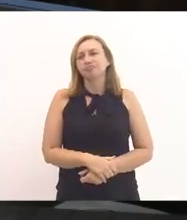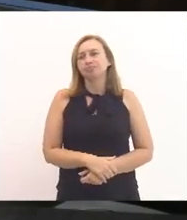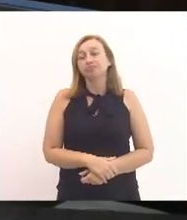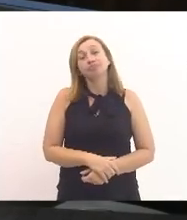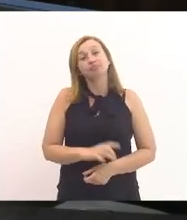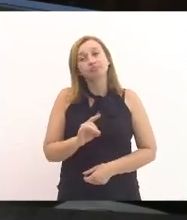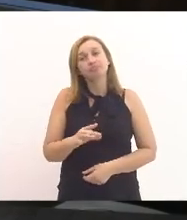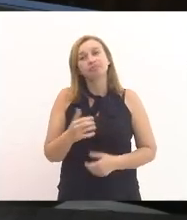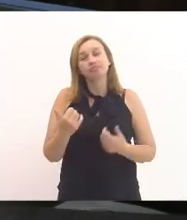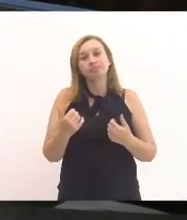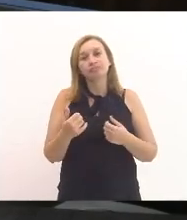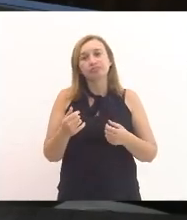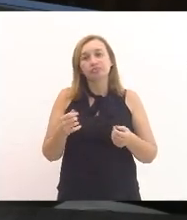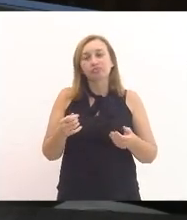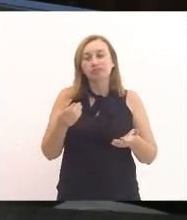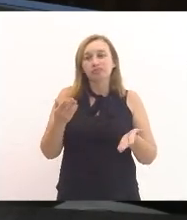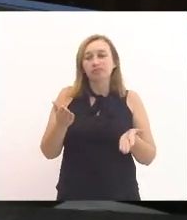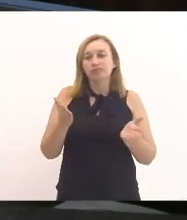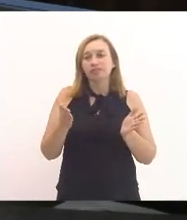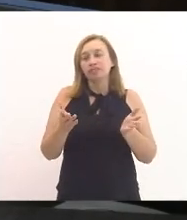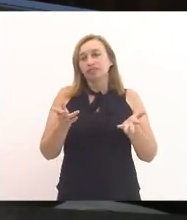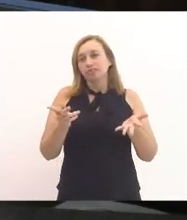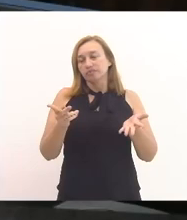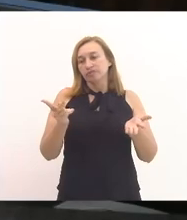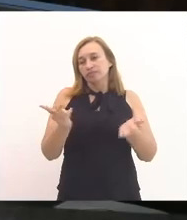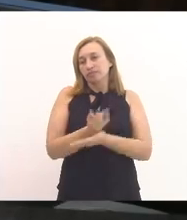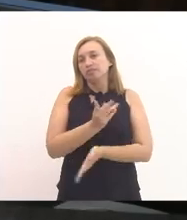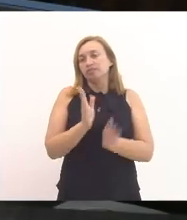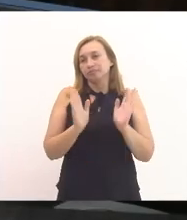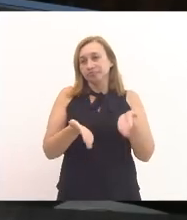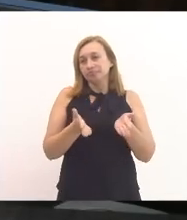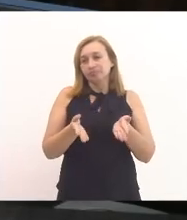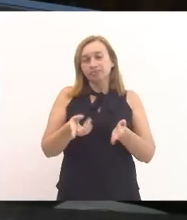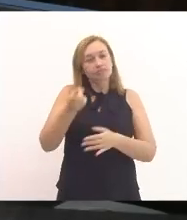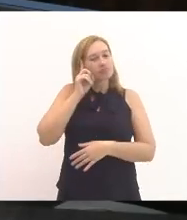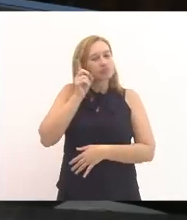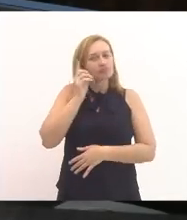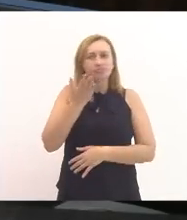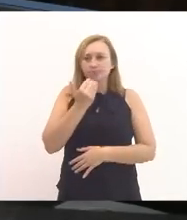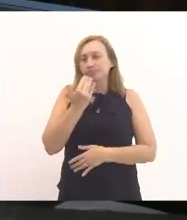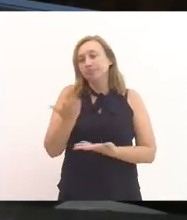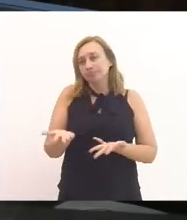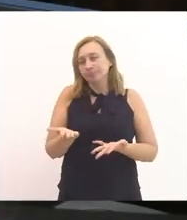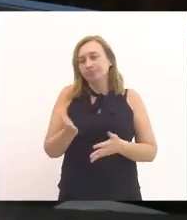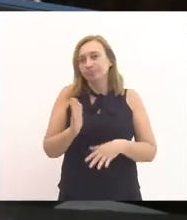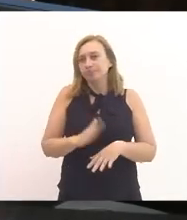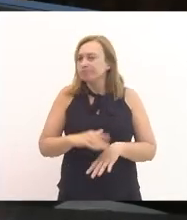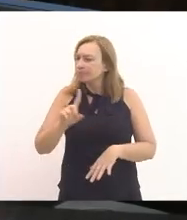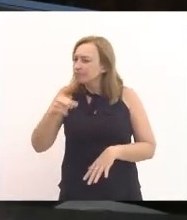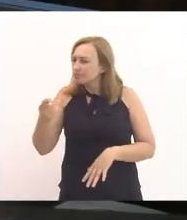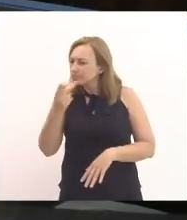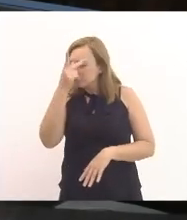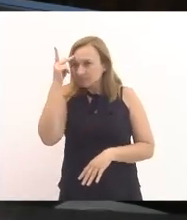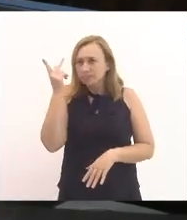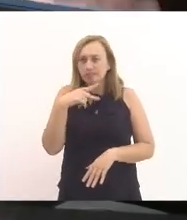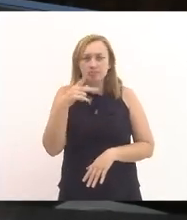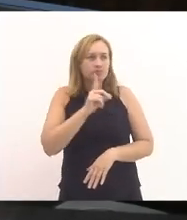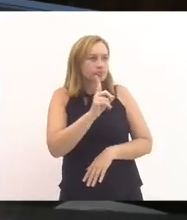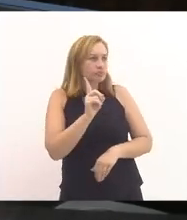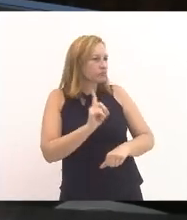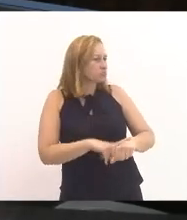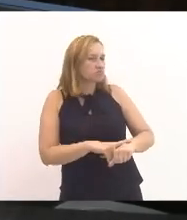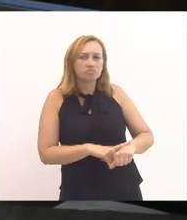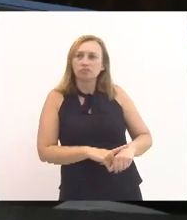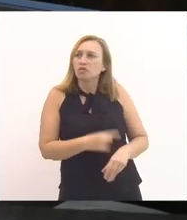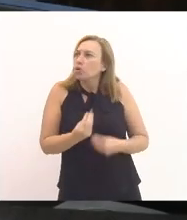só que a gente quer para ontem que a gente come todo dia pô não quebra não vai comer amanhã e teve mais uma pessoa que tá falou assim não é o momento